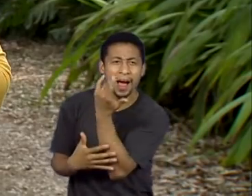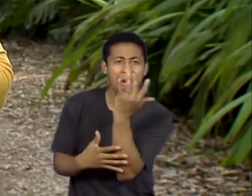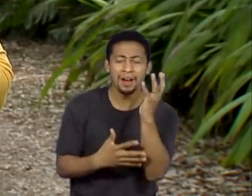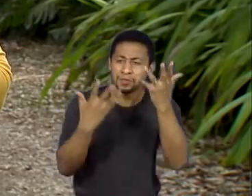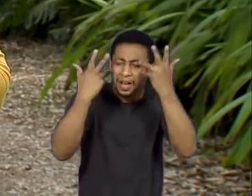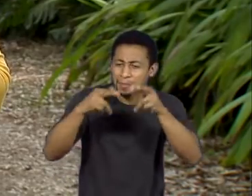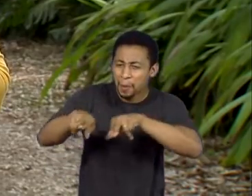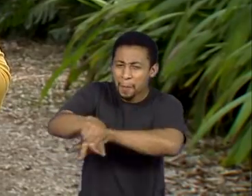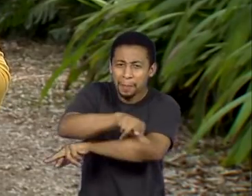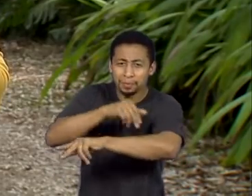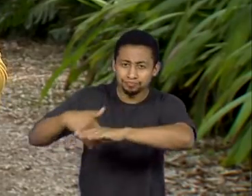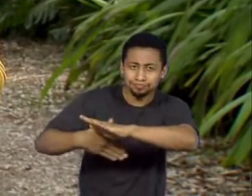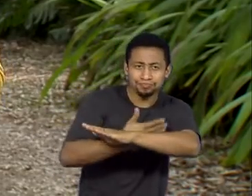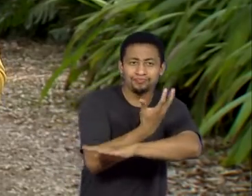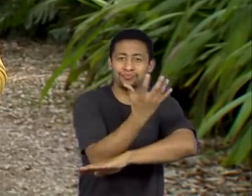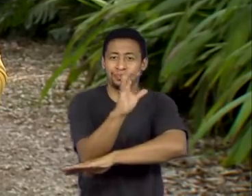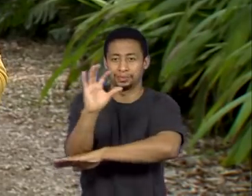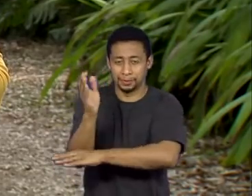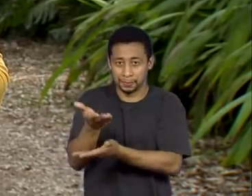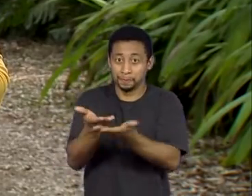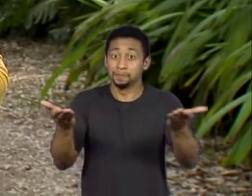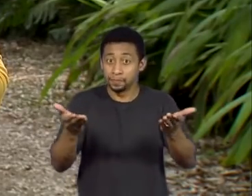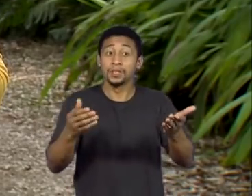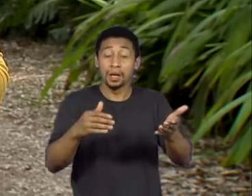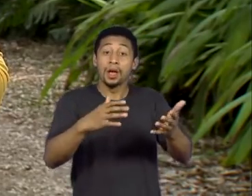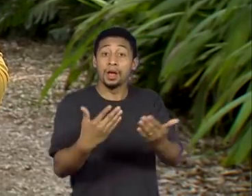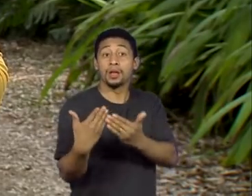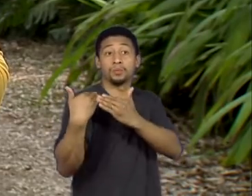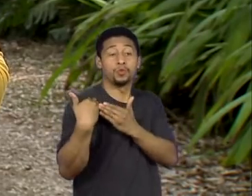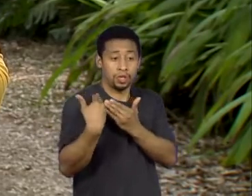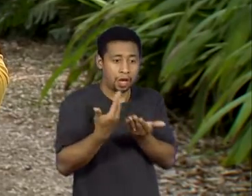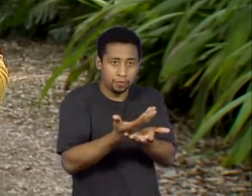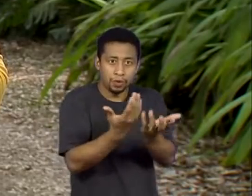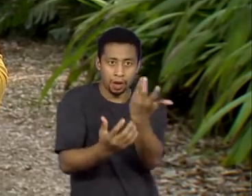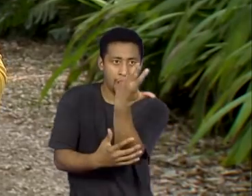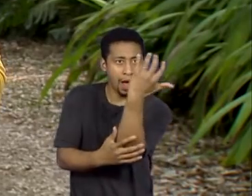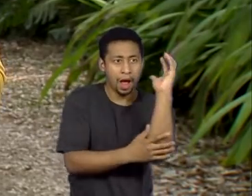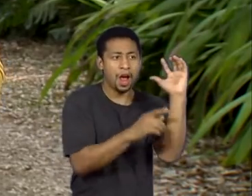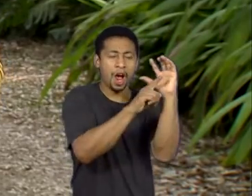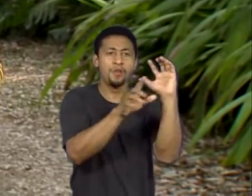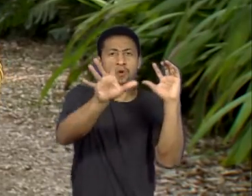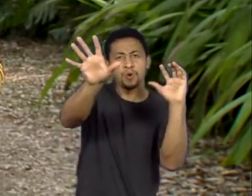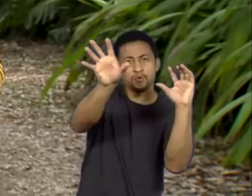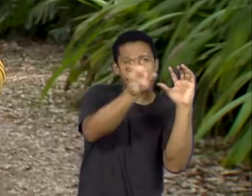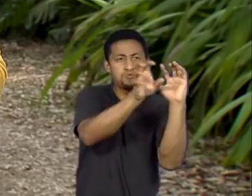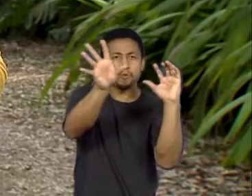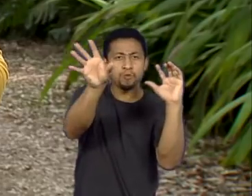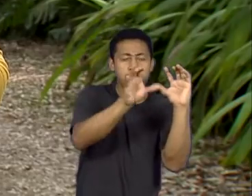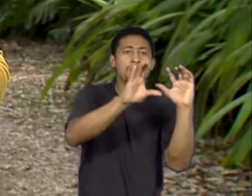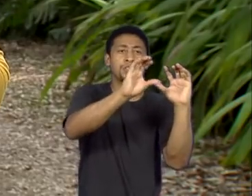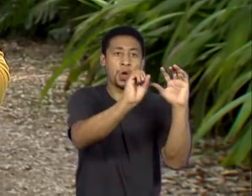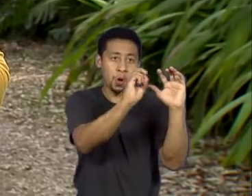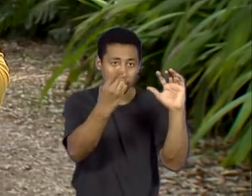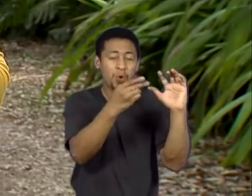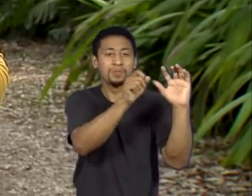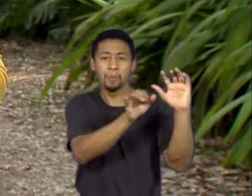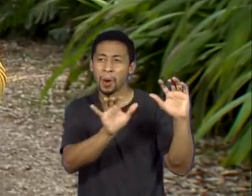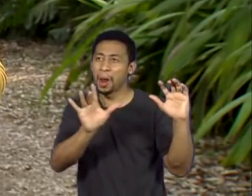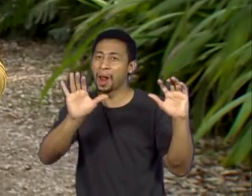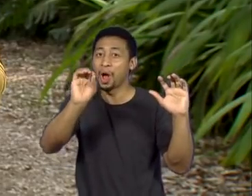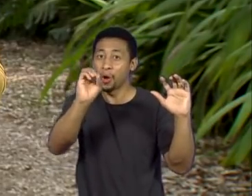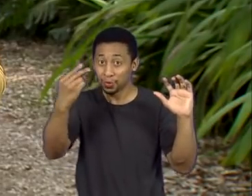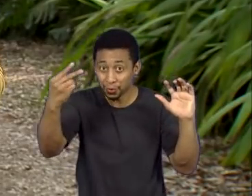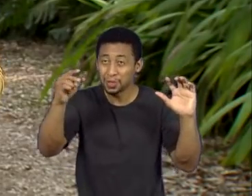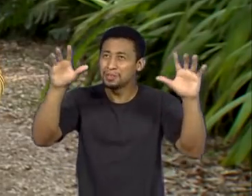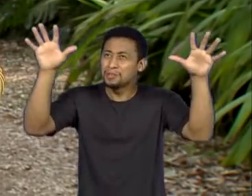serviços ecológicos, fornece chuvas para o Brasil e contribui para regular o clima no planeta. Mas um novo estudo mostra